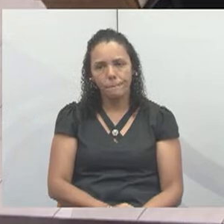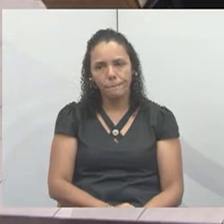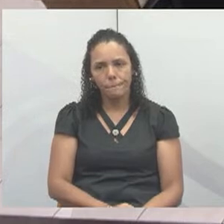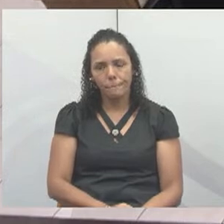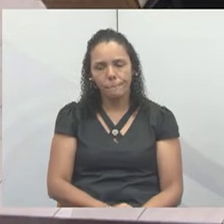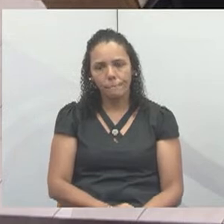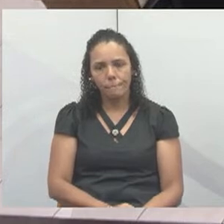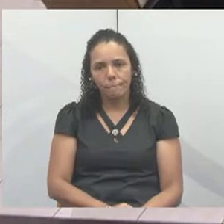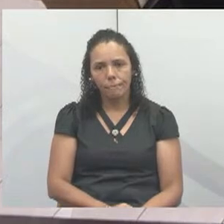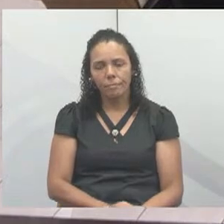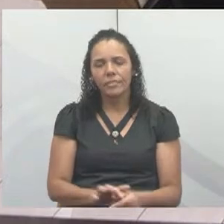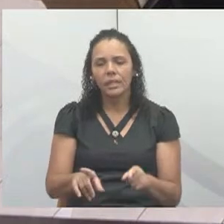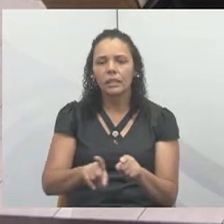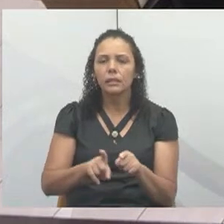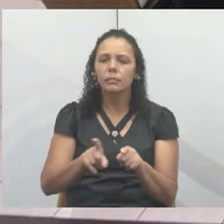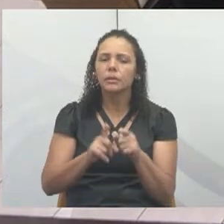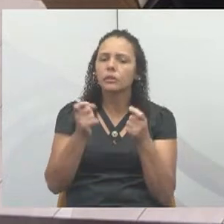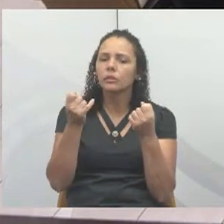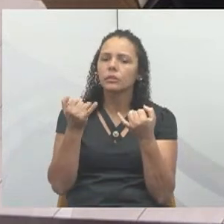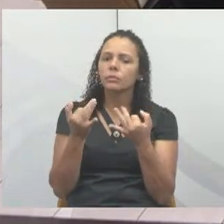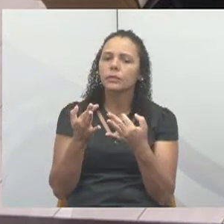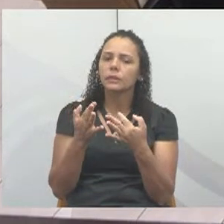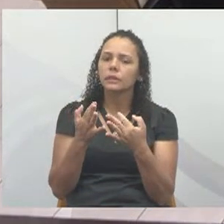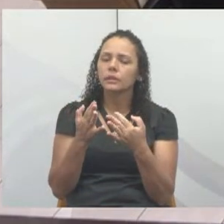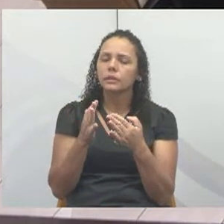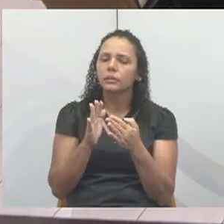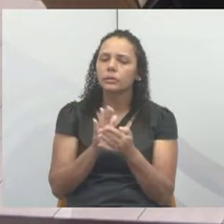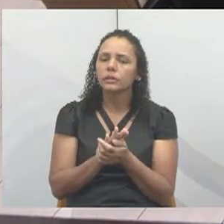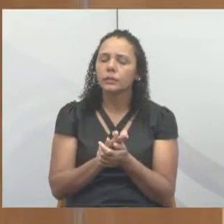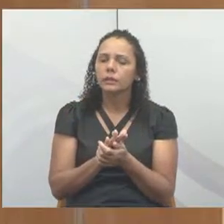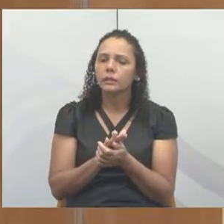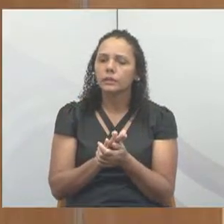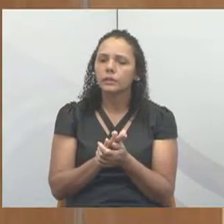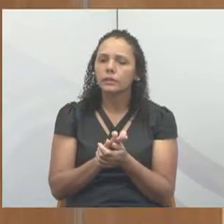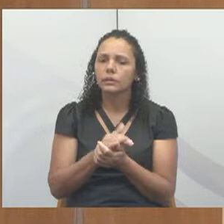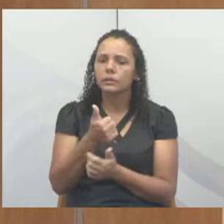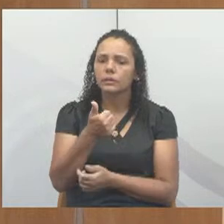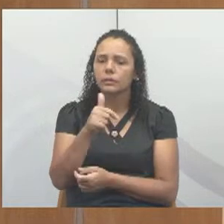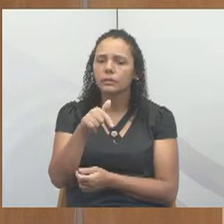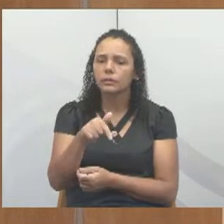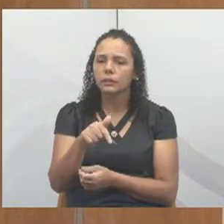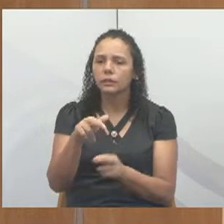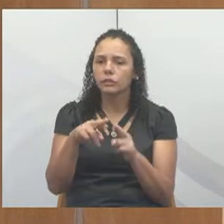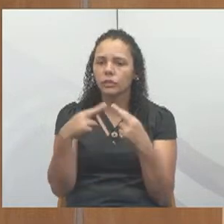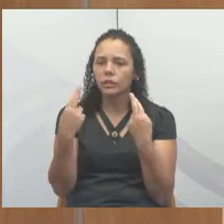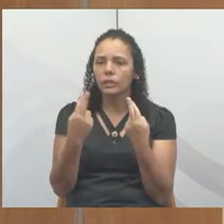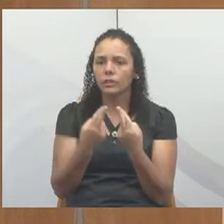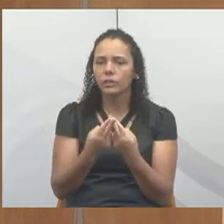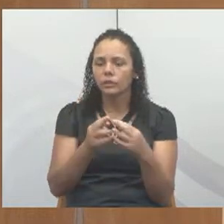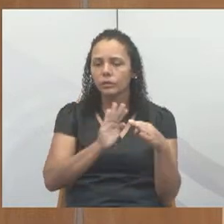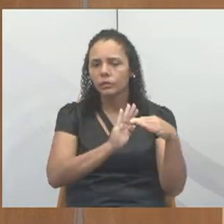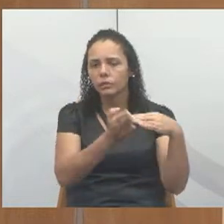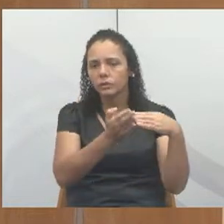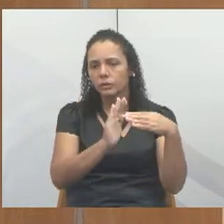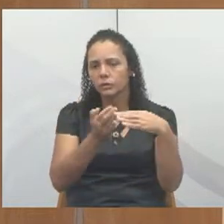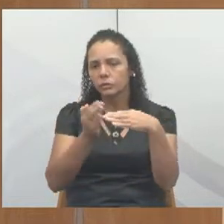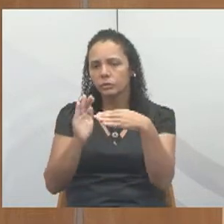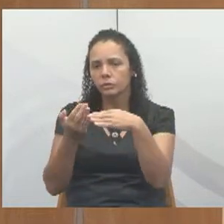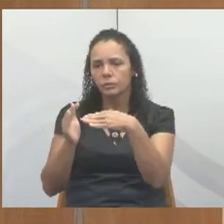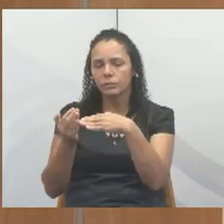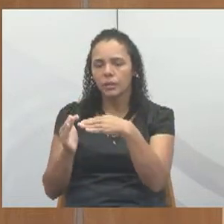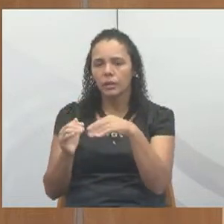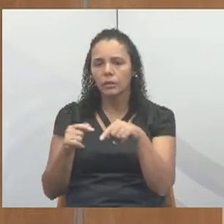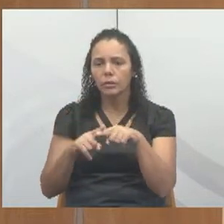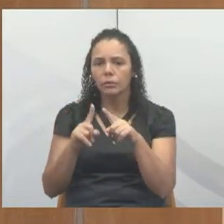Só pontuando também, Edgar, se me permite, só na fala do Gabriel, foram 17 reuniões que a gente fez por toda a cidade. Mas a